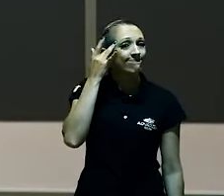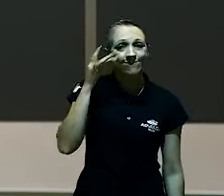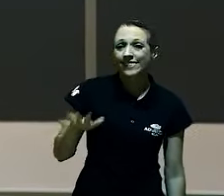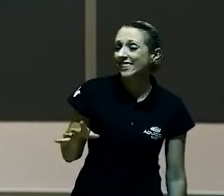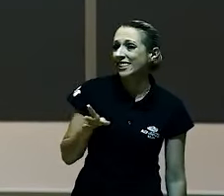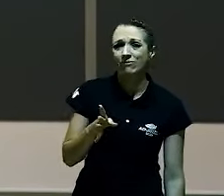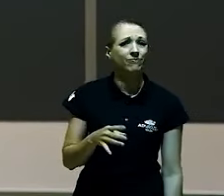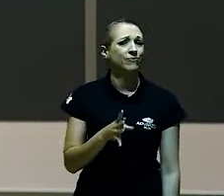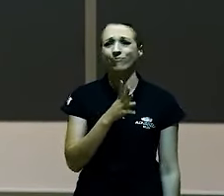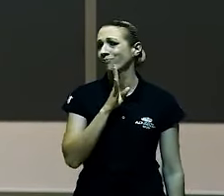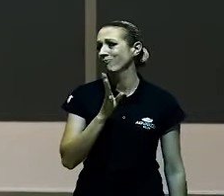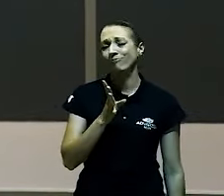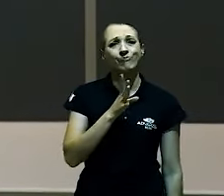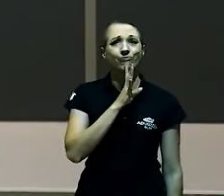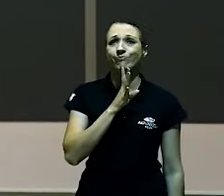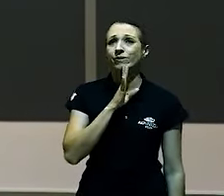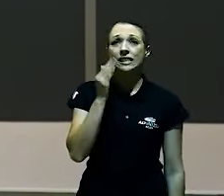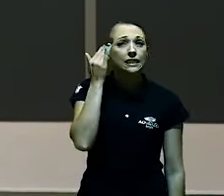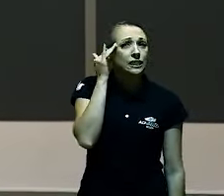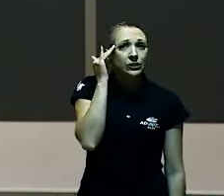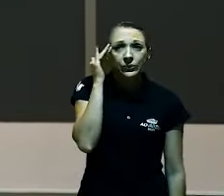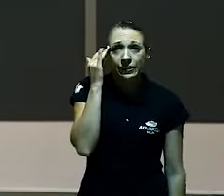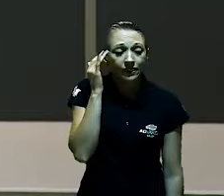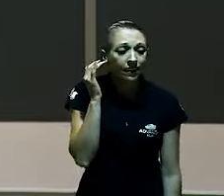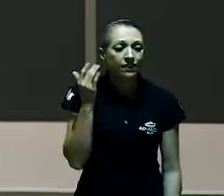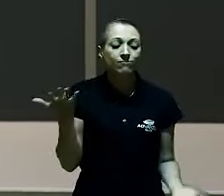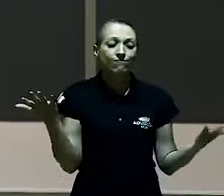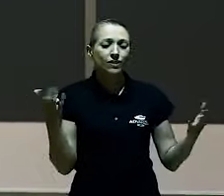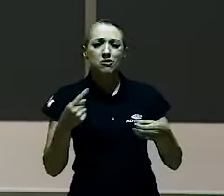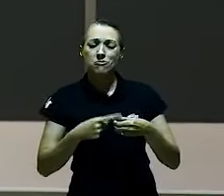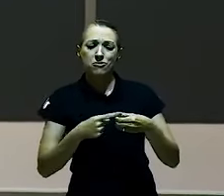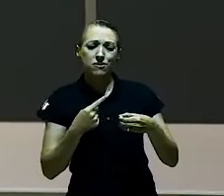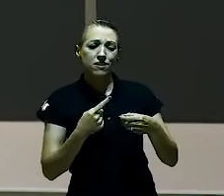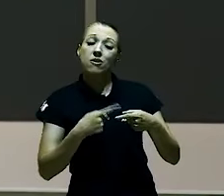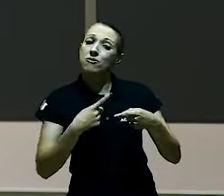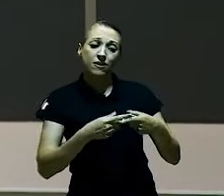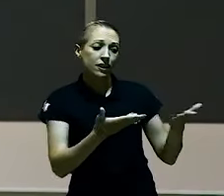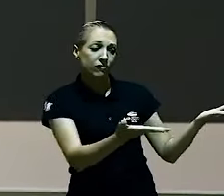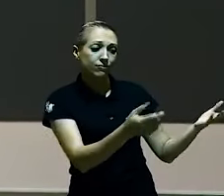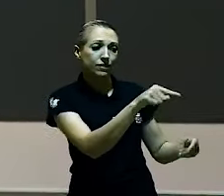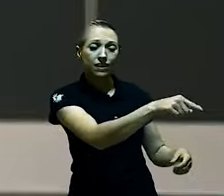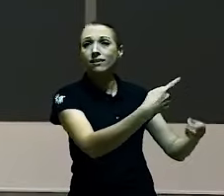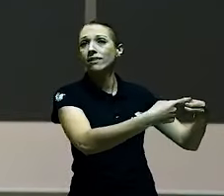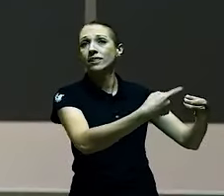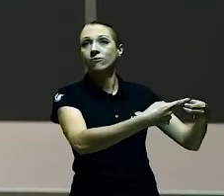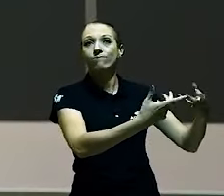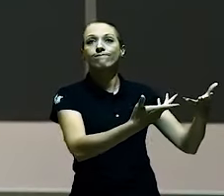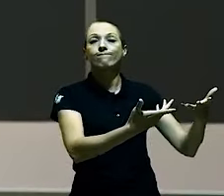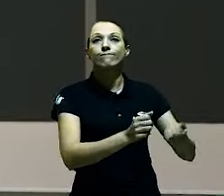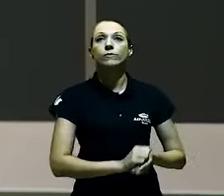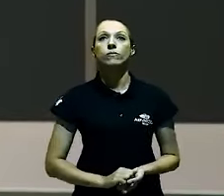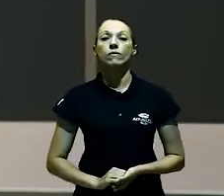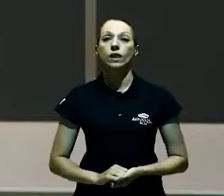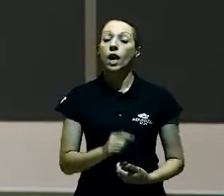de Deus de não destruir aquela cidade. Nós não vamos andar em todo o texto, em todo o livro, mas